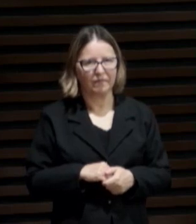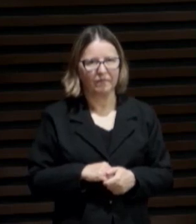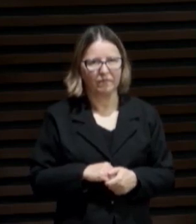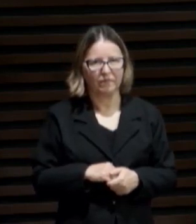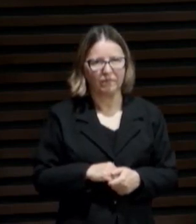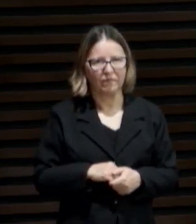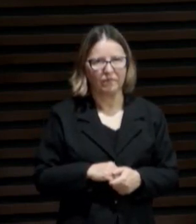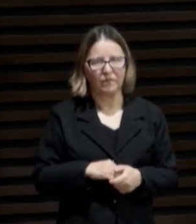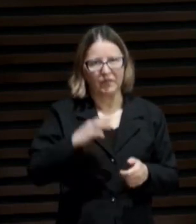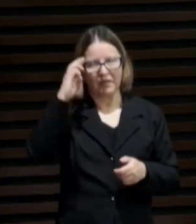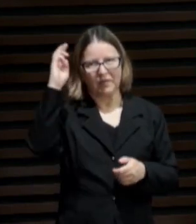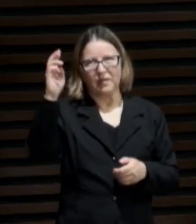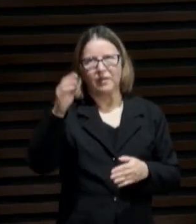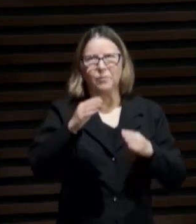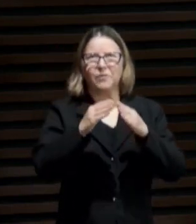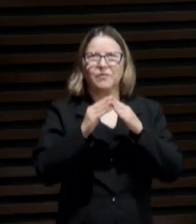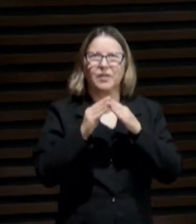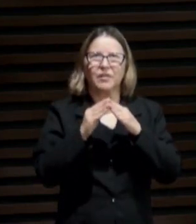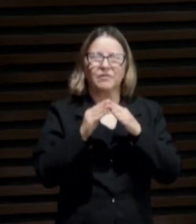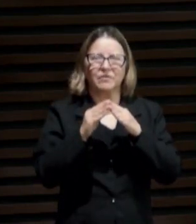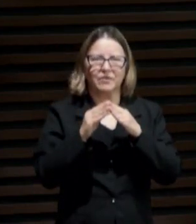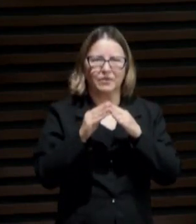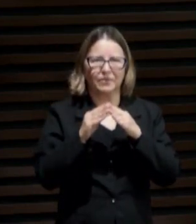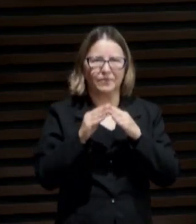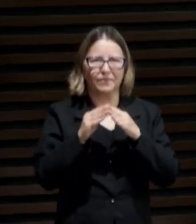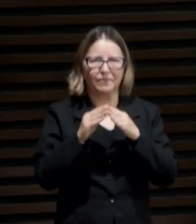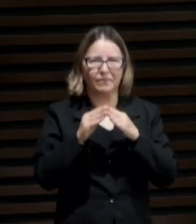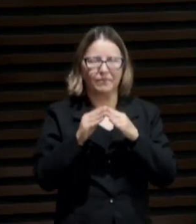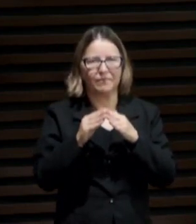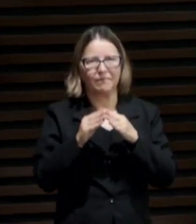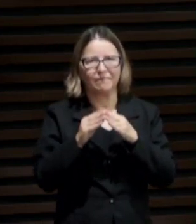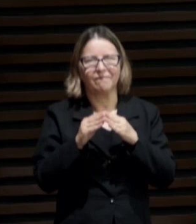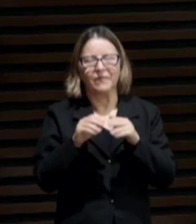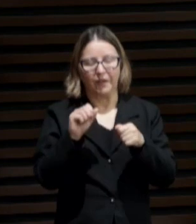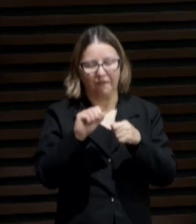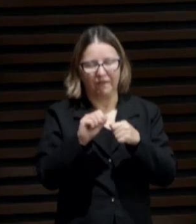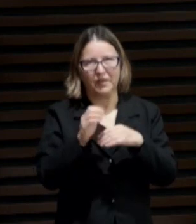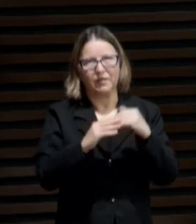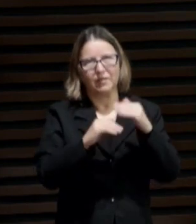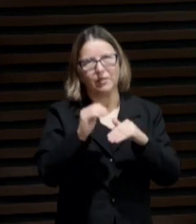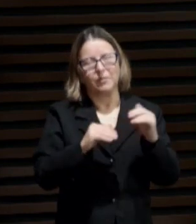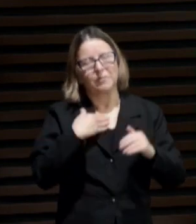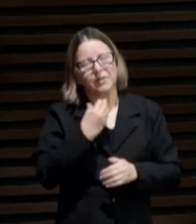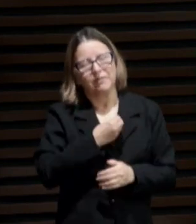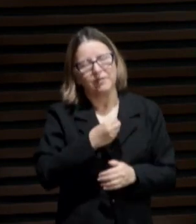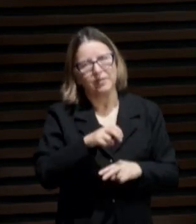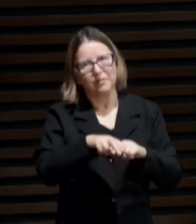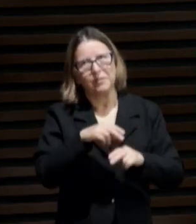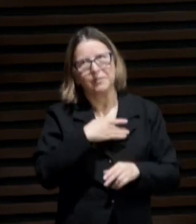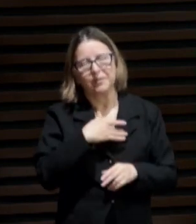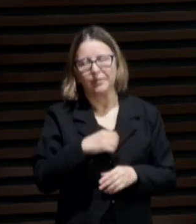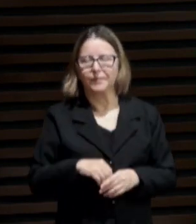Senhor, trata com isso na minha vida, por misericórdia. Por graça, Senhor. Como que